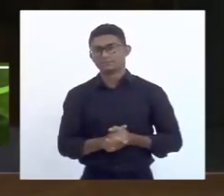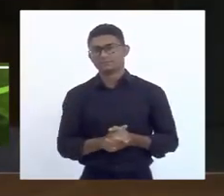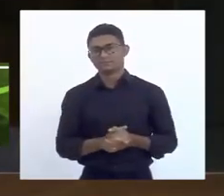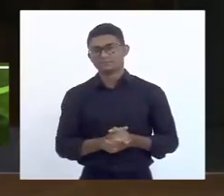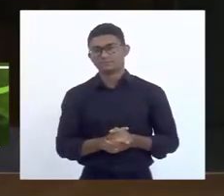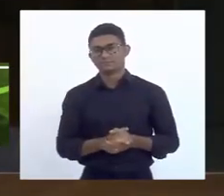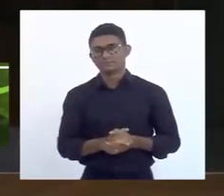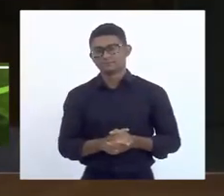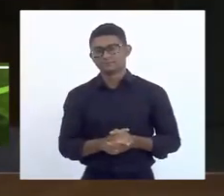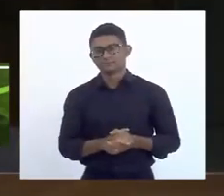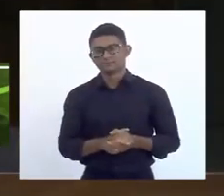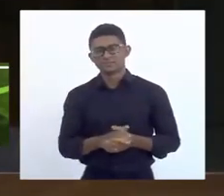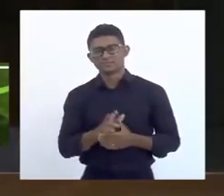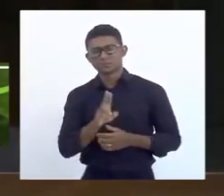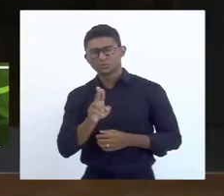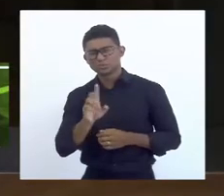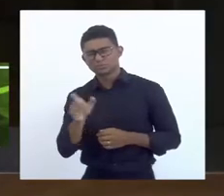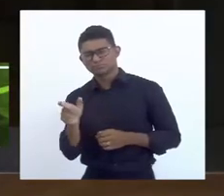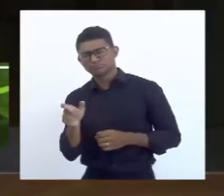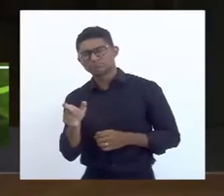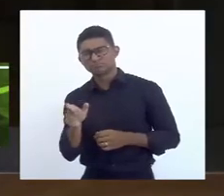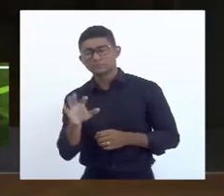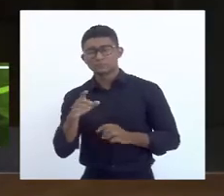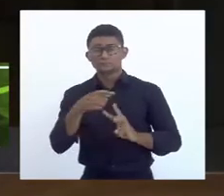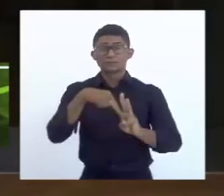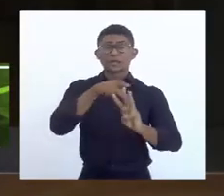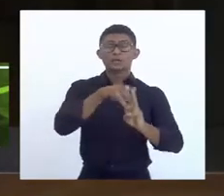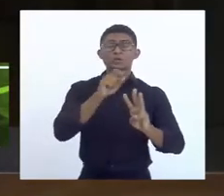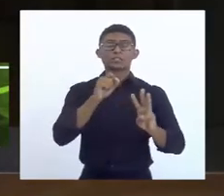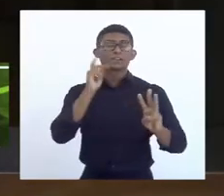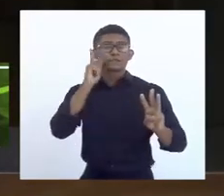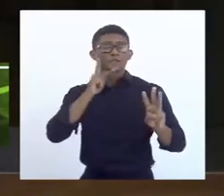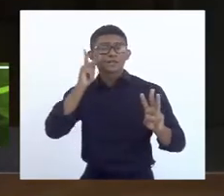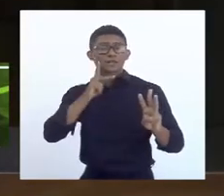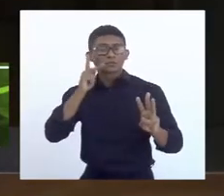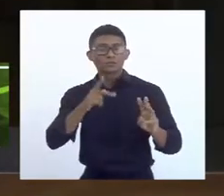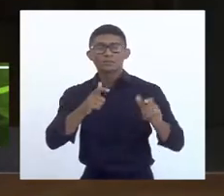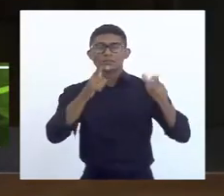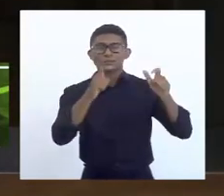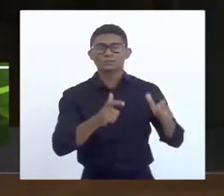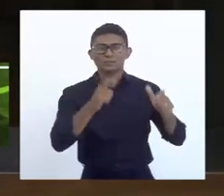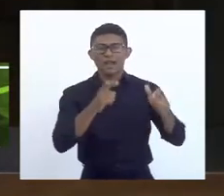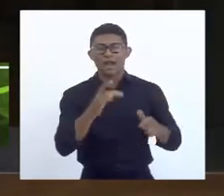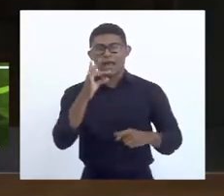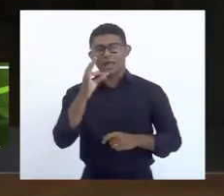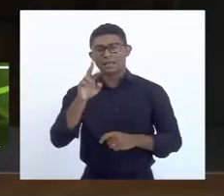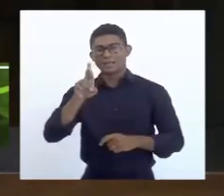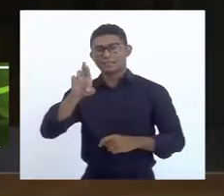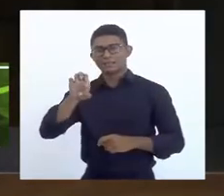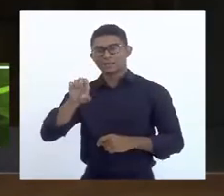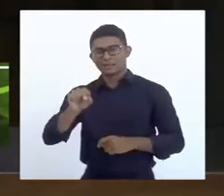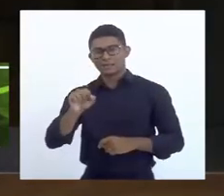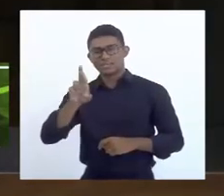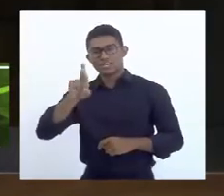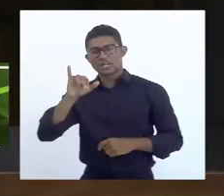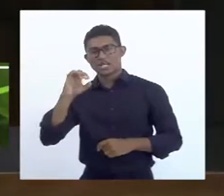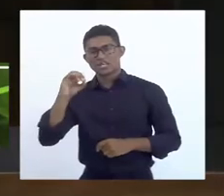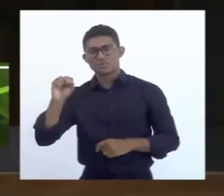Deve ser Munhon, não sei. Vereadora de Três Rios. Cadê a Beatriz?